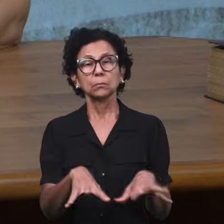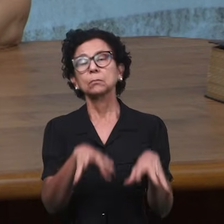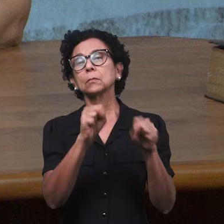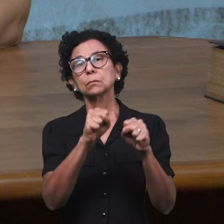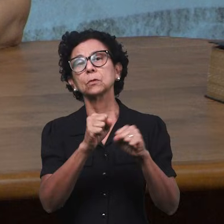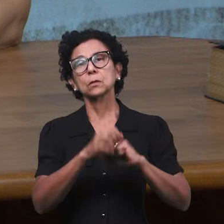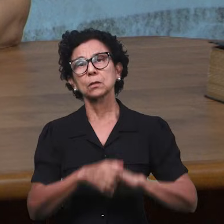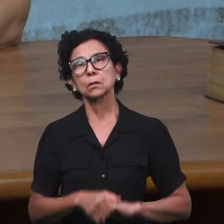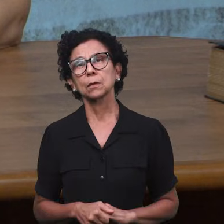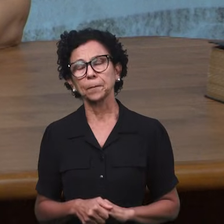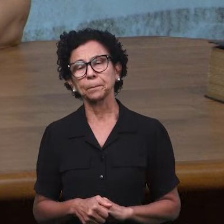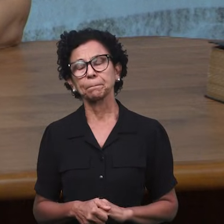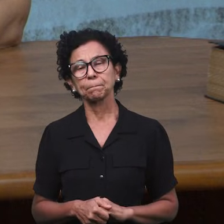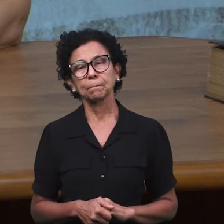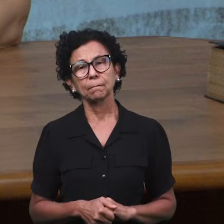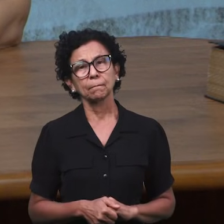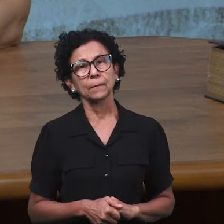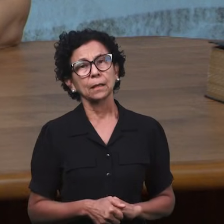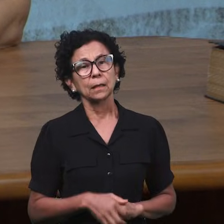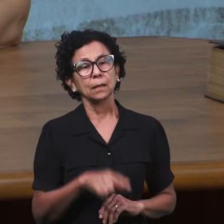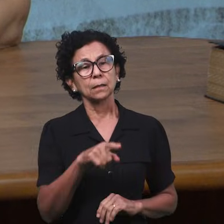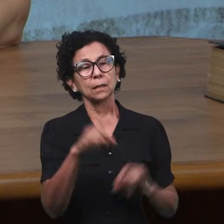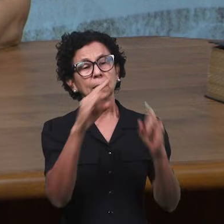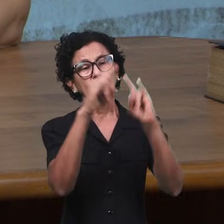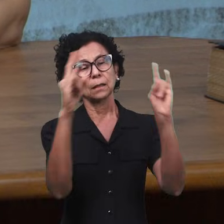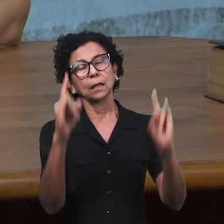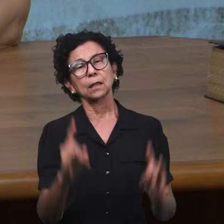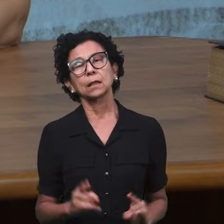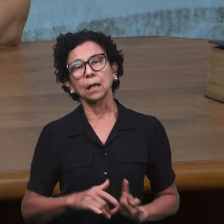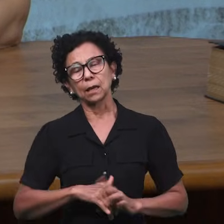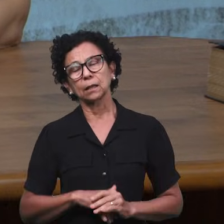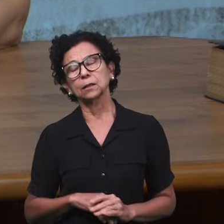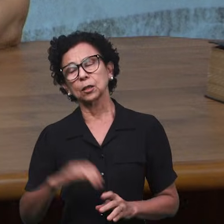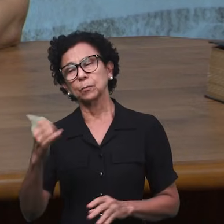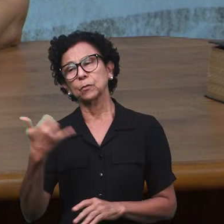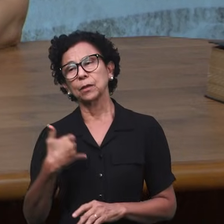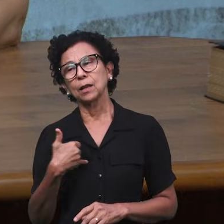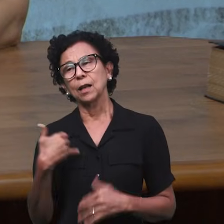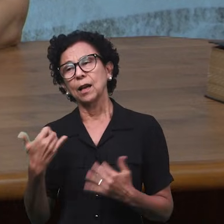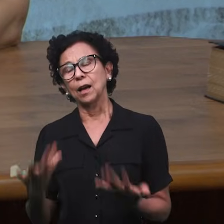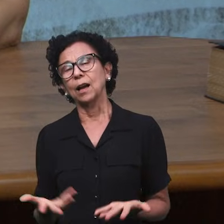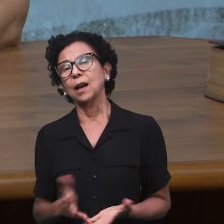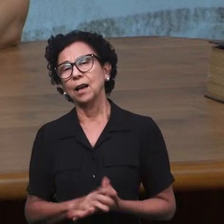disse, quem se não terá saciado com a sua